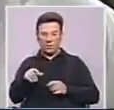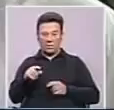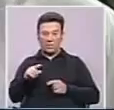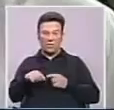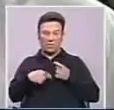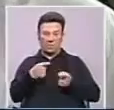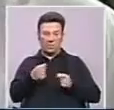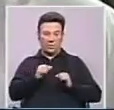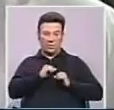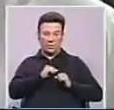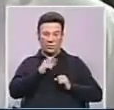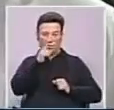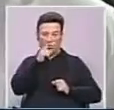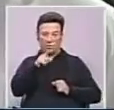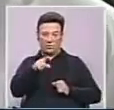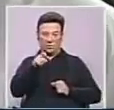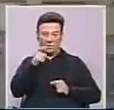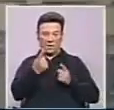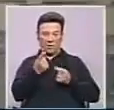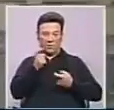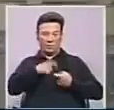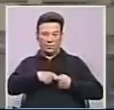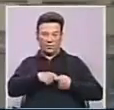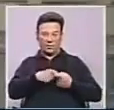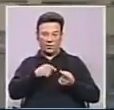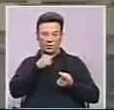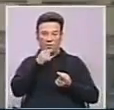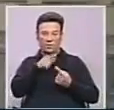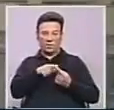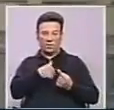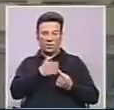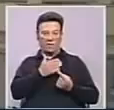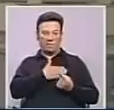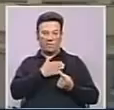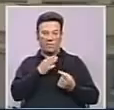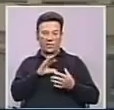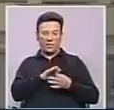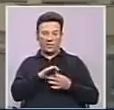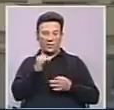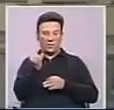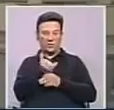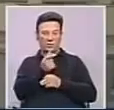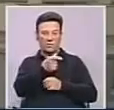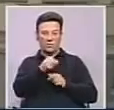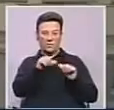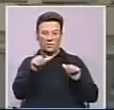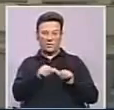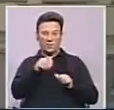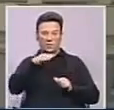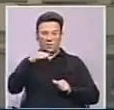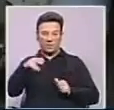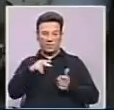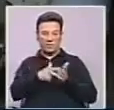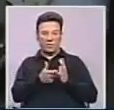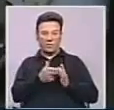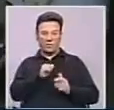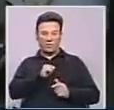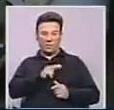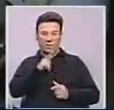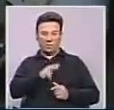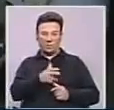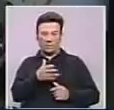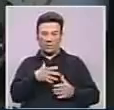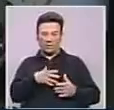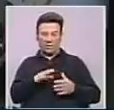Aí nós selecionámos alguns parceiros, nomeadamente empresas e instituições do Sistema Científico e Tecnológico